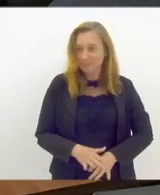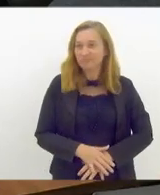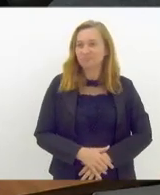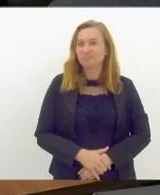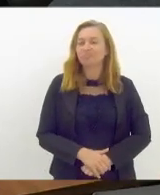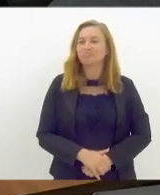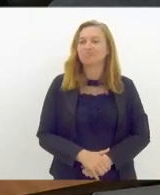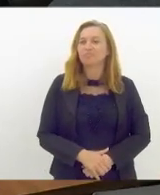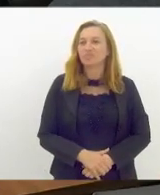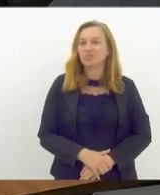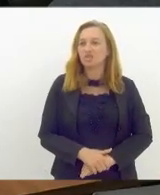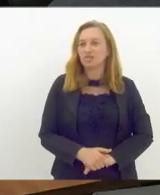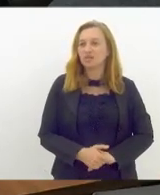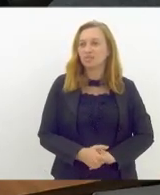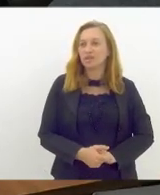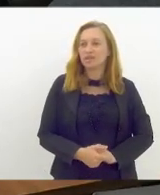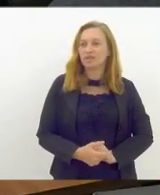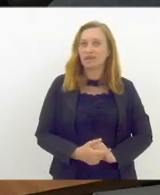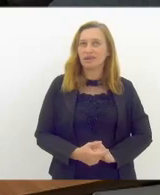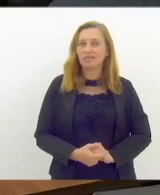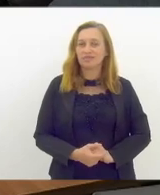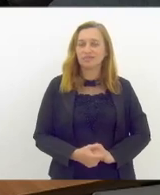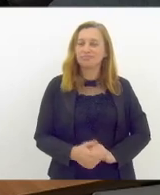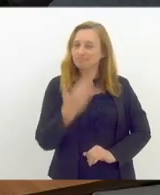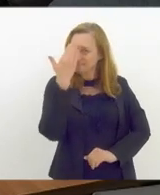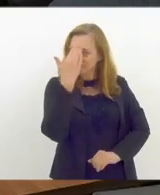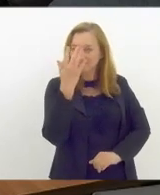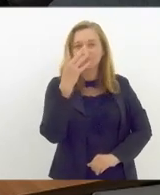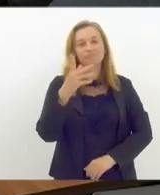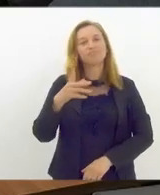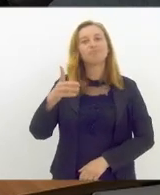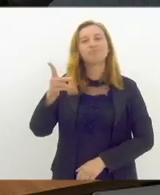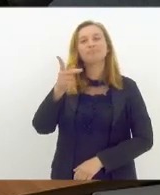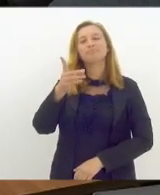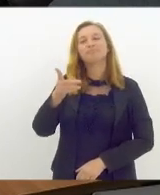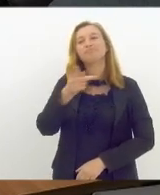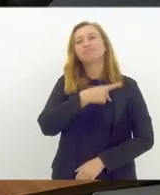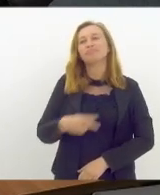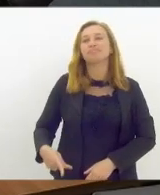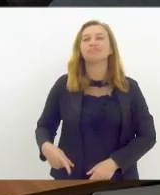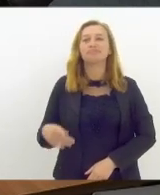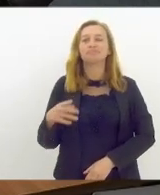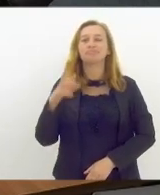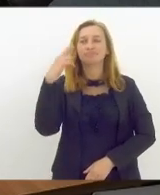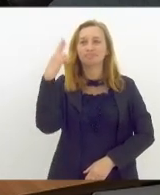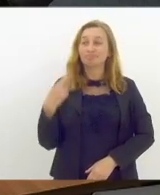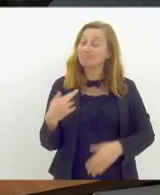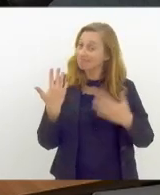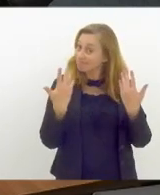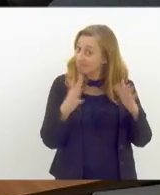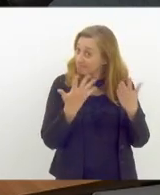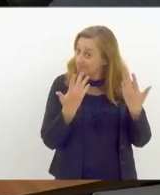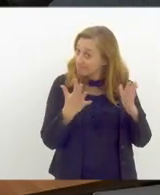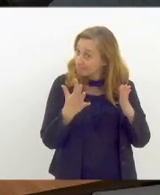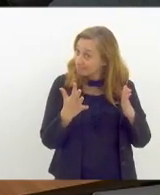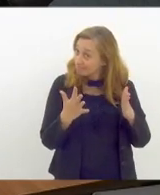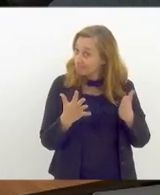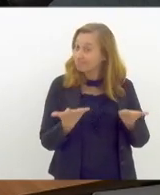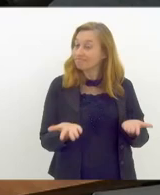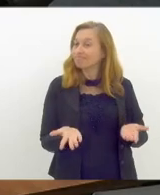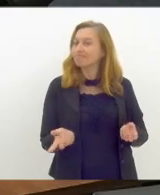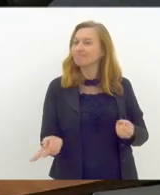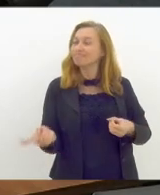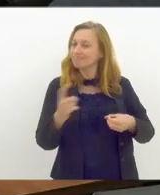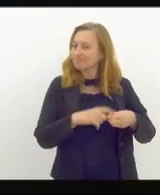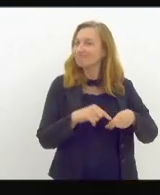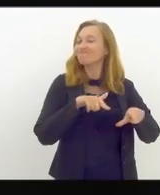uso da sua fala. Obrigada, presidente Renata Souza. Parabenizar a Vossa Excelência aí pela recondução